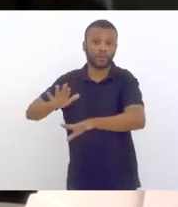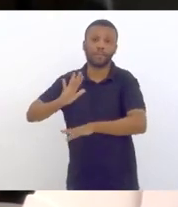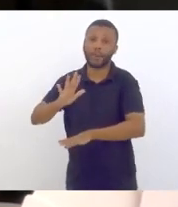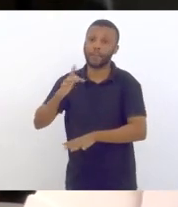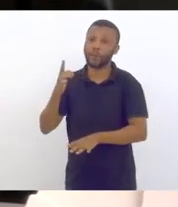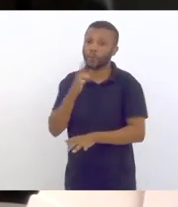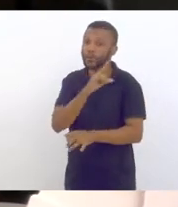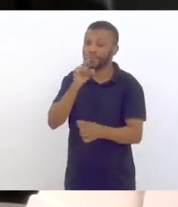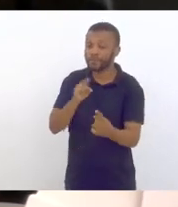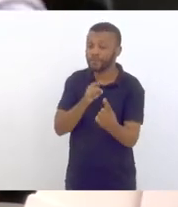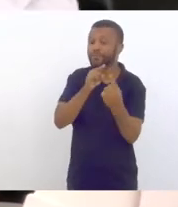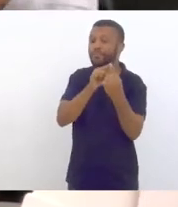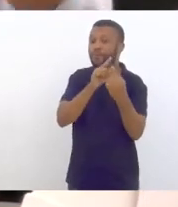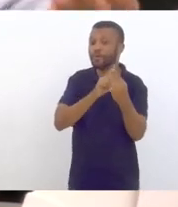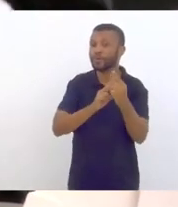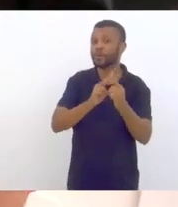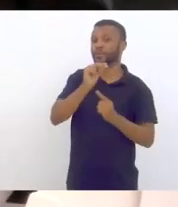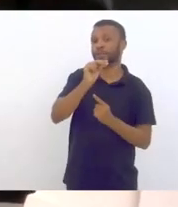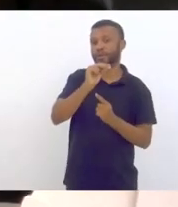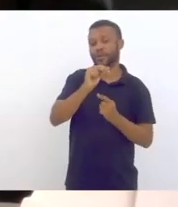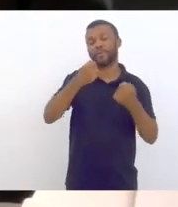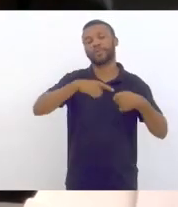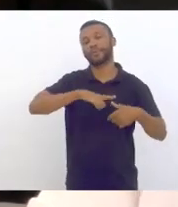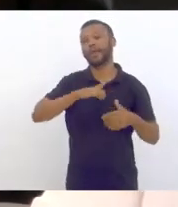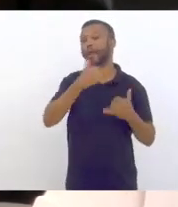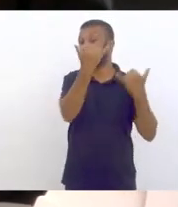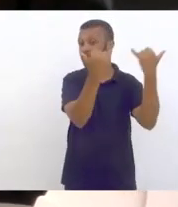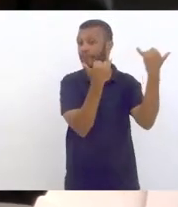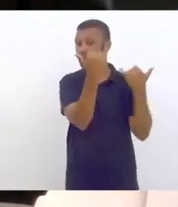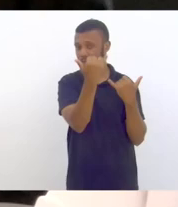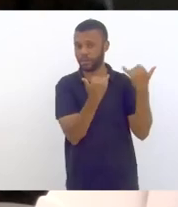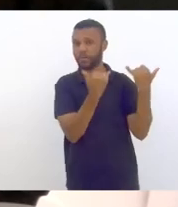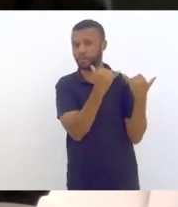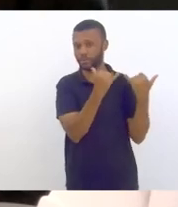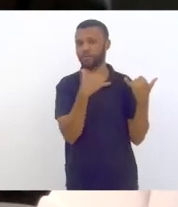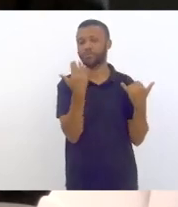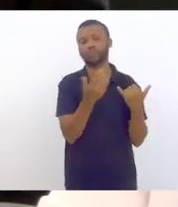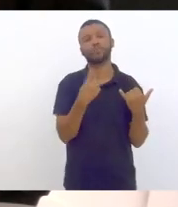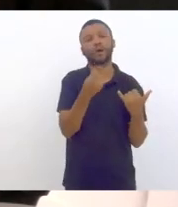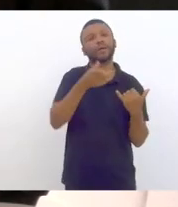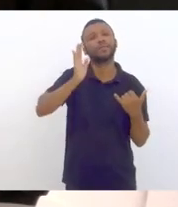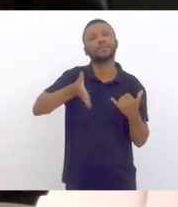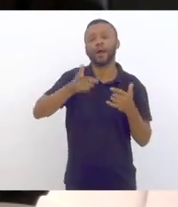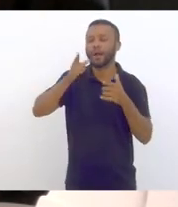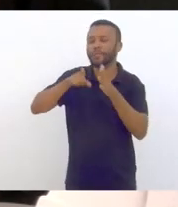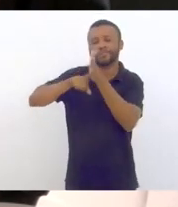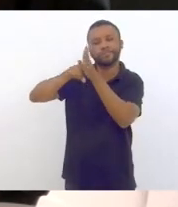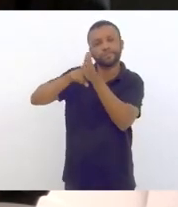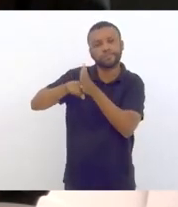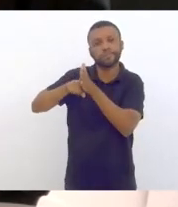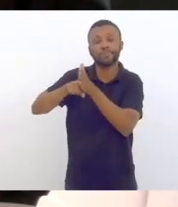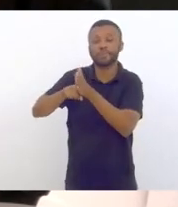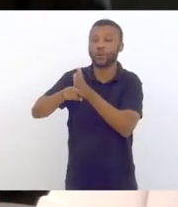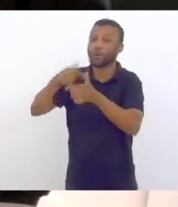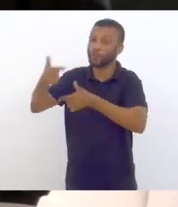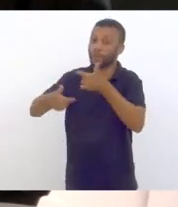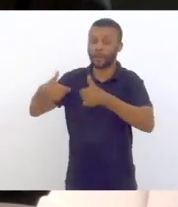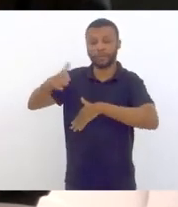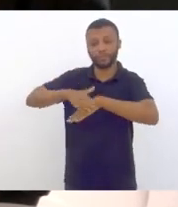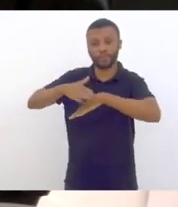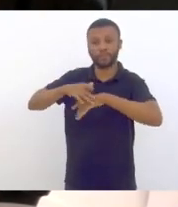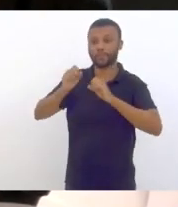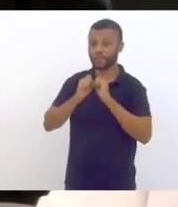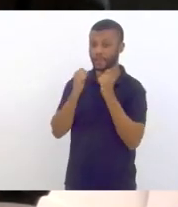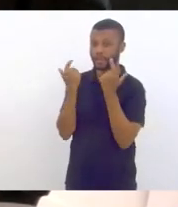os critérios os indicadores Nós já nos debruçamos sobre isso isso tem que ser Chico um trabalho da Assembleia Legislativa isso